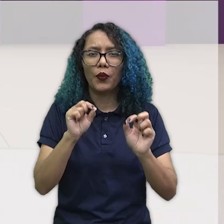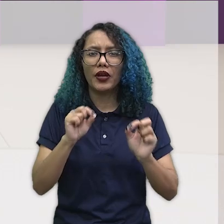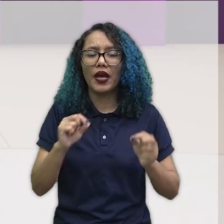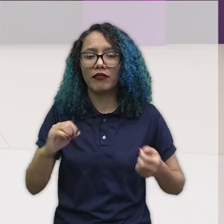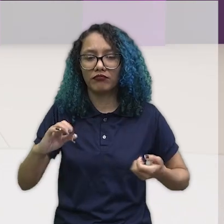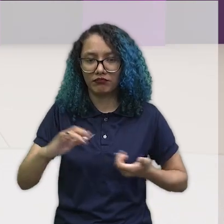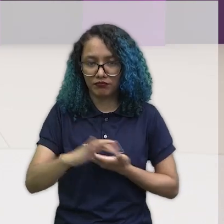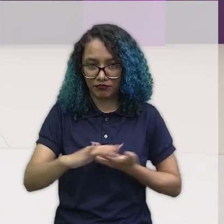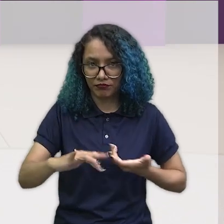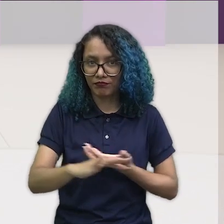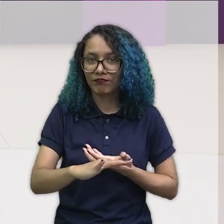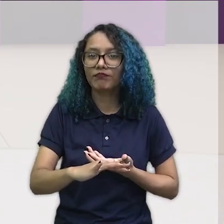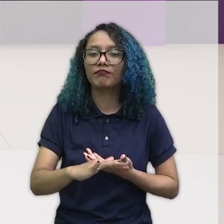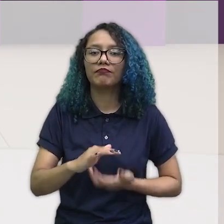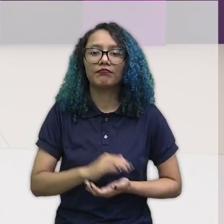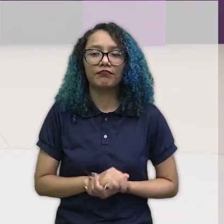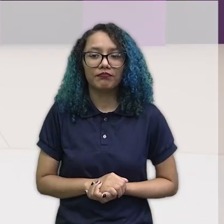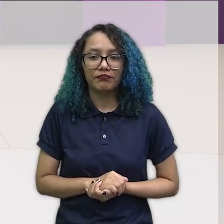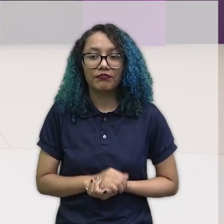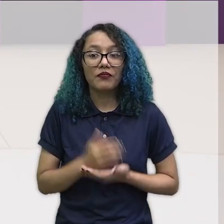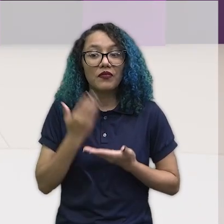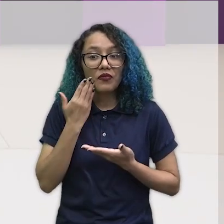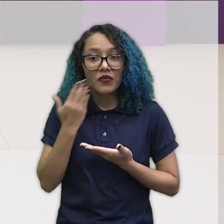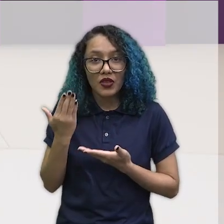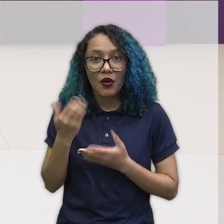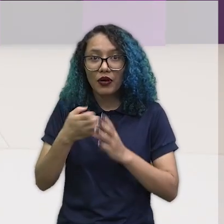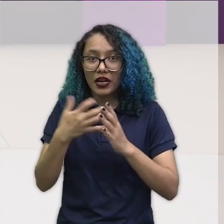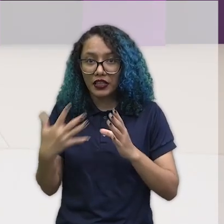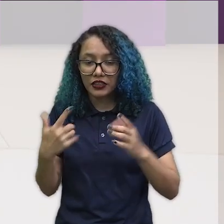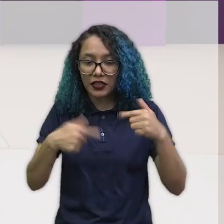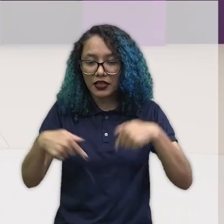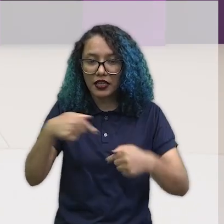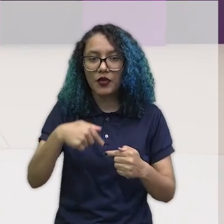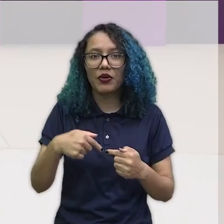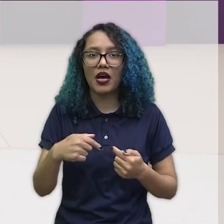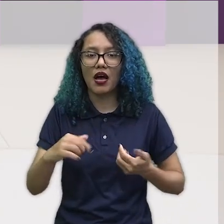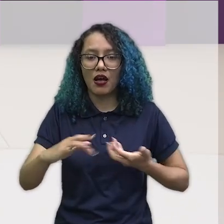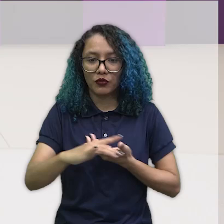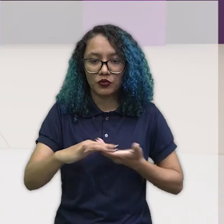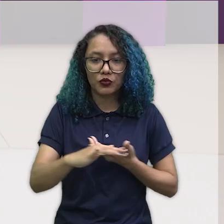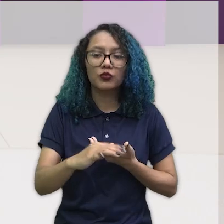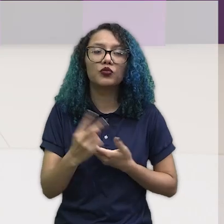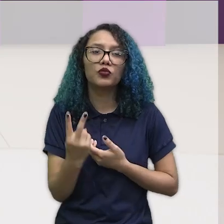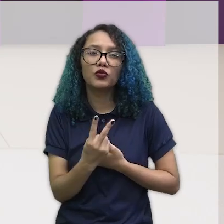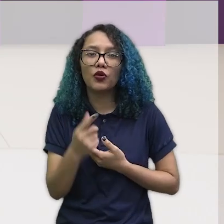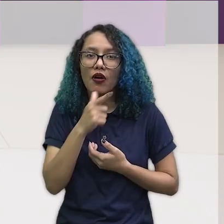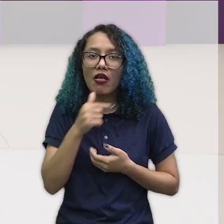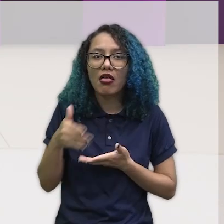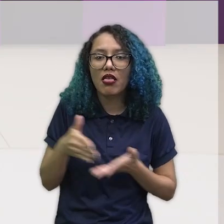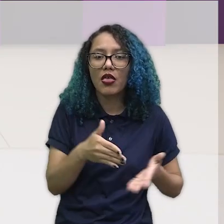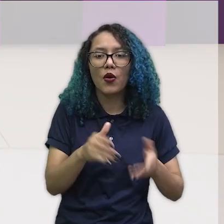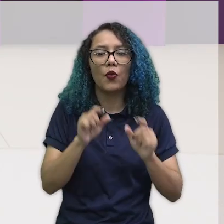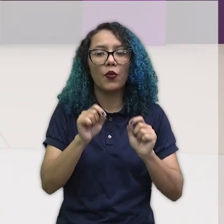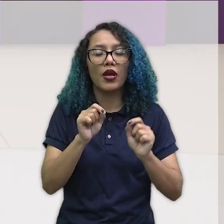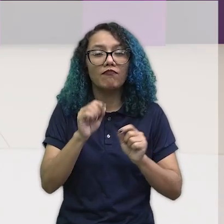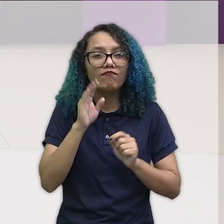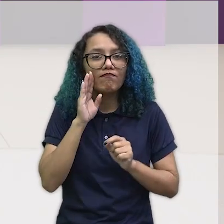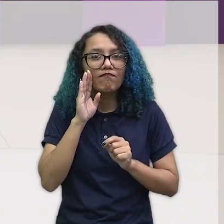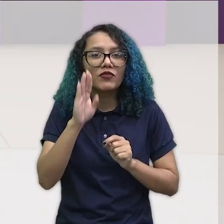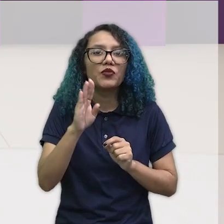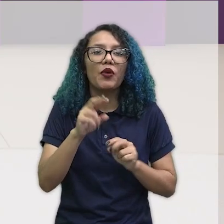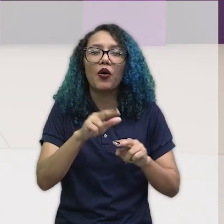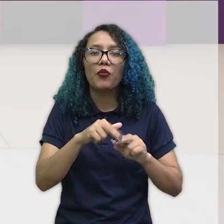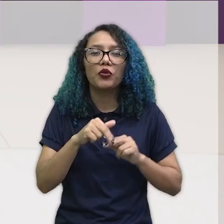encontro das águas. A composição química das águas do Rio Negro e Solimões é uma das